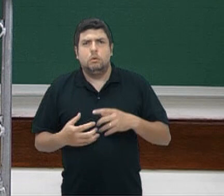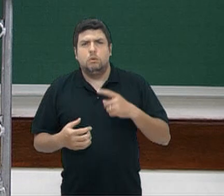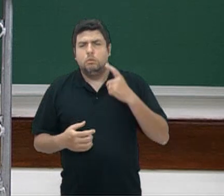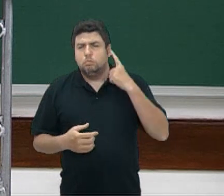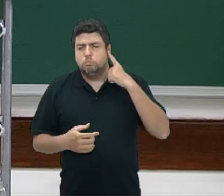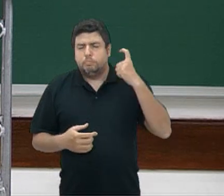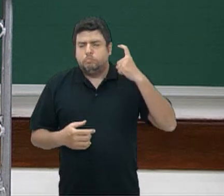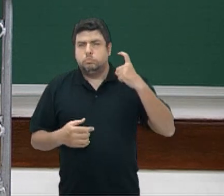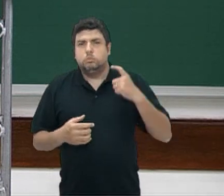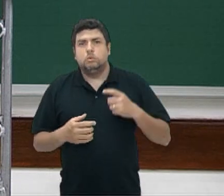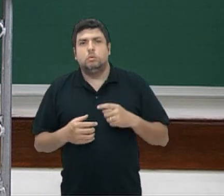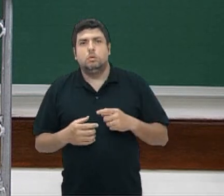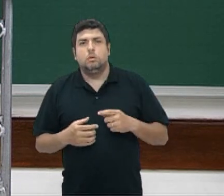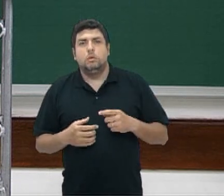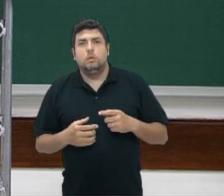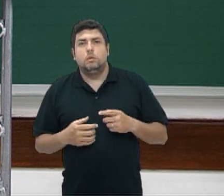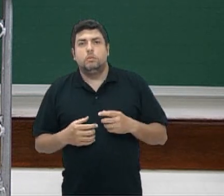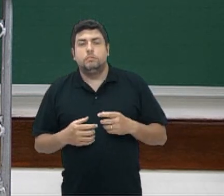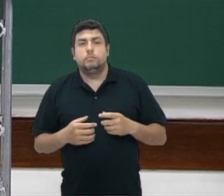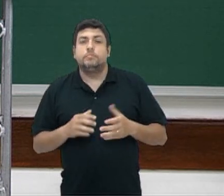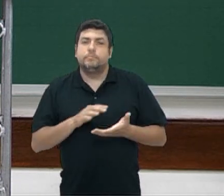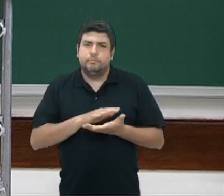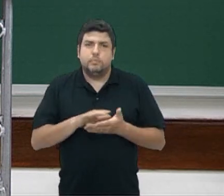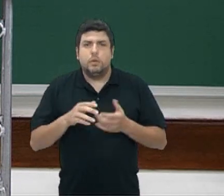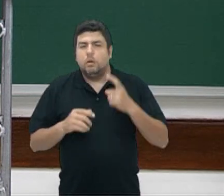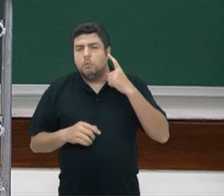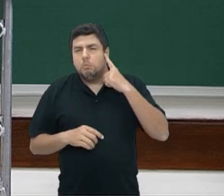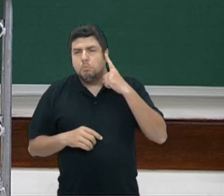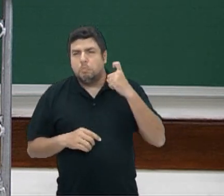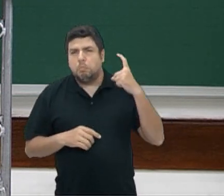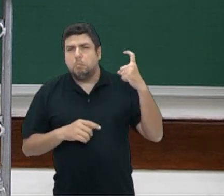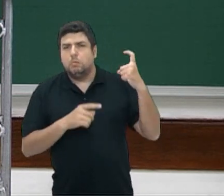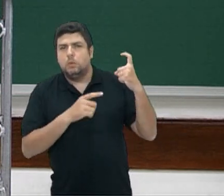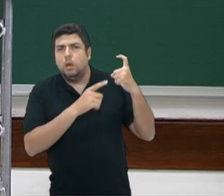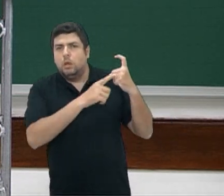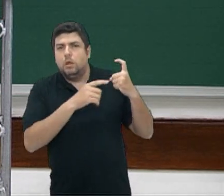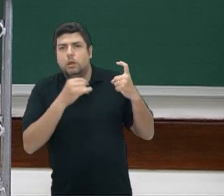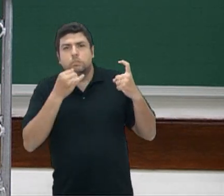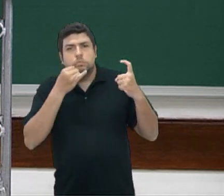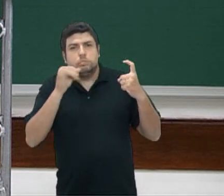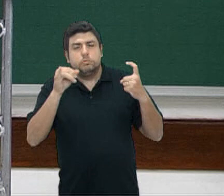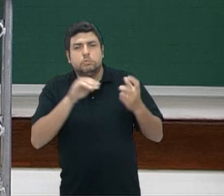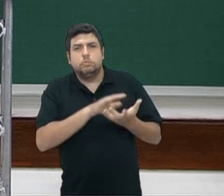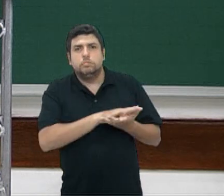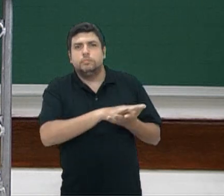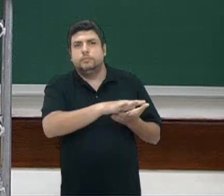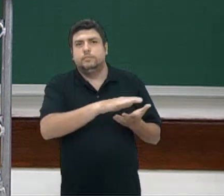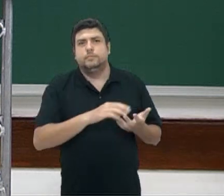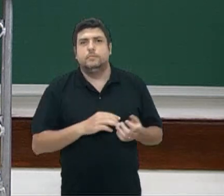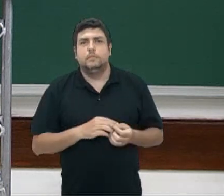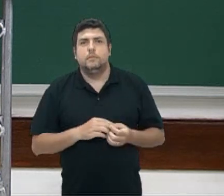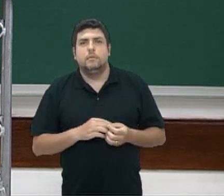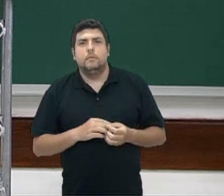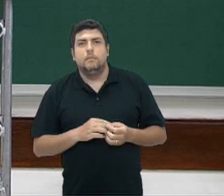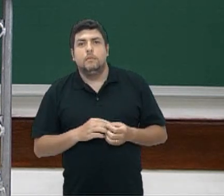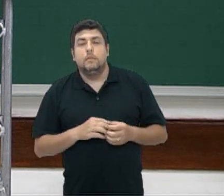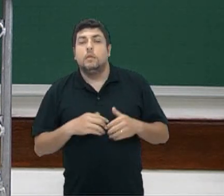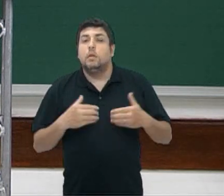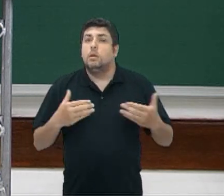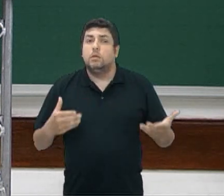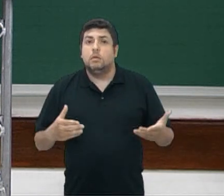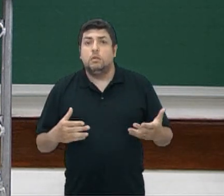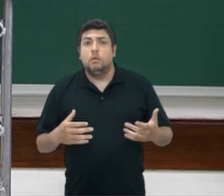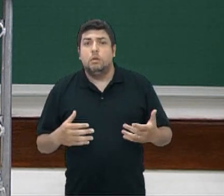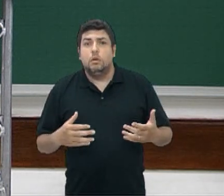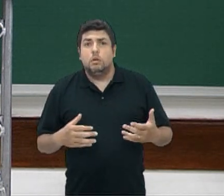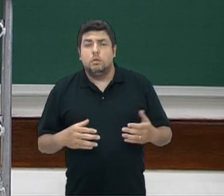do motor, por exemplo, e aí você tem toda essa estrutura que não permite que você tenha uma 100% de